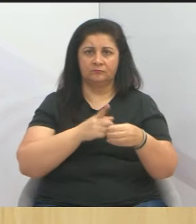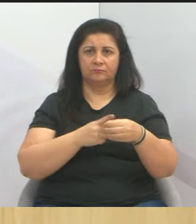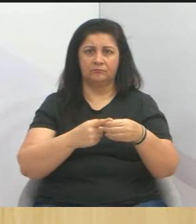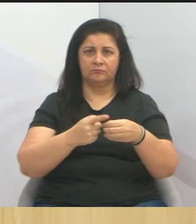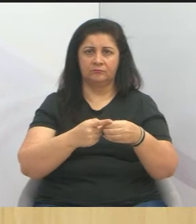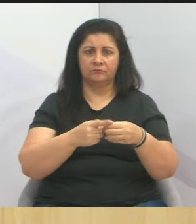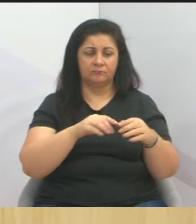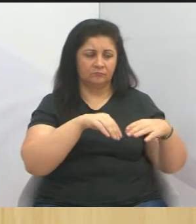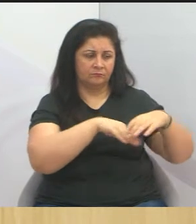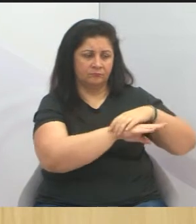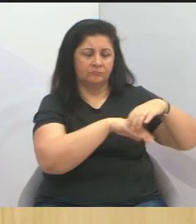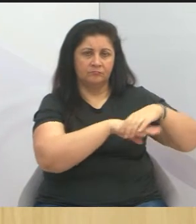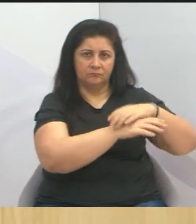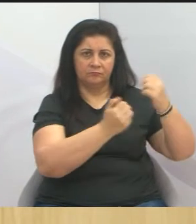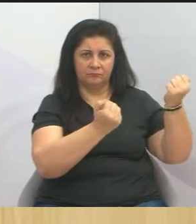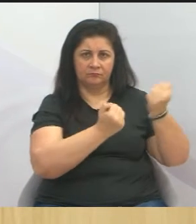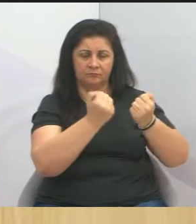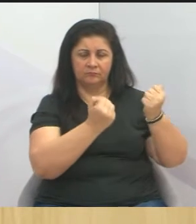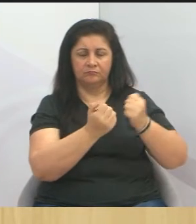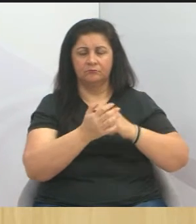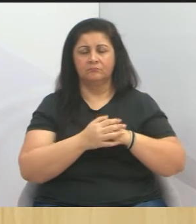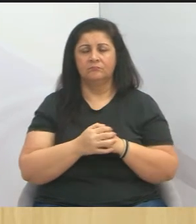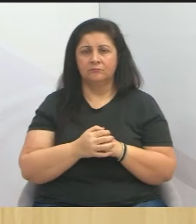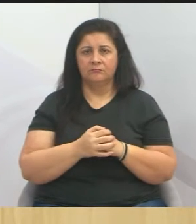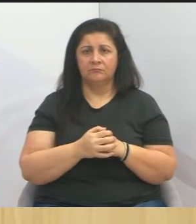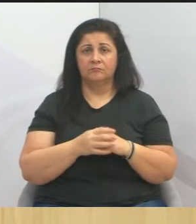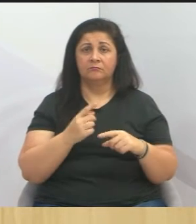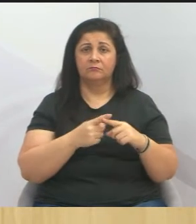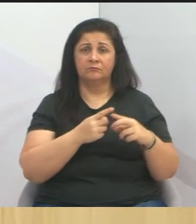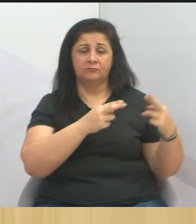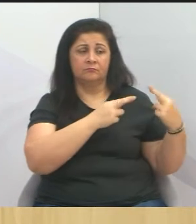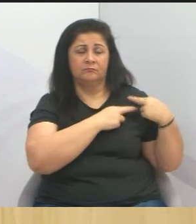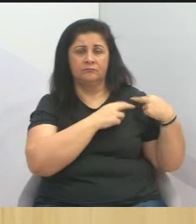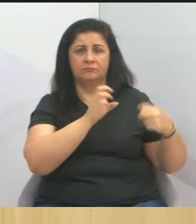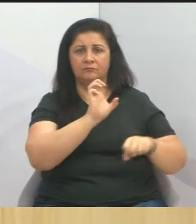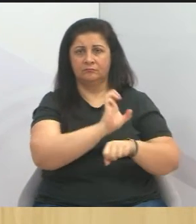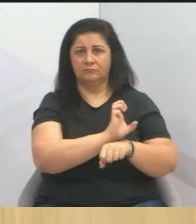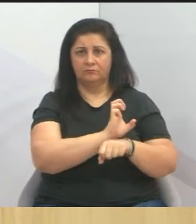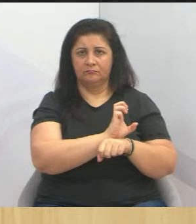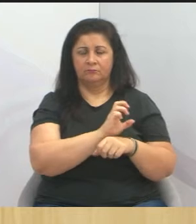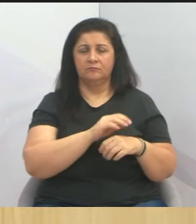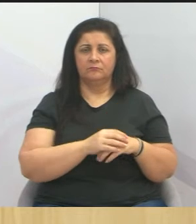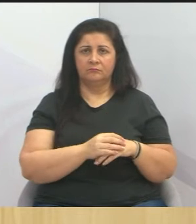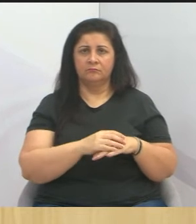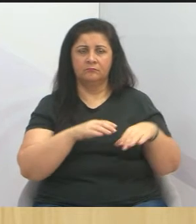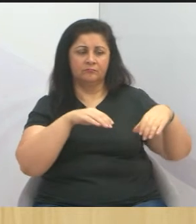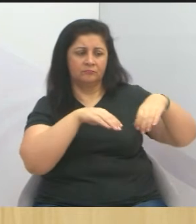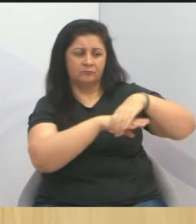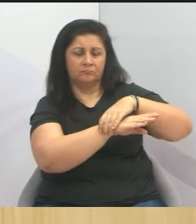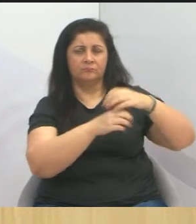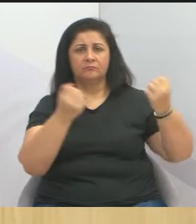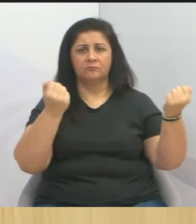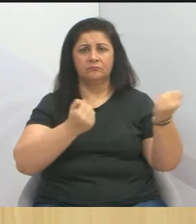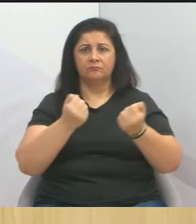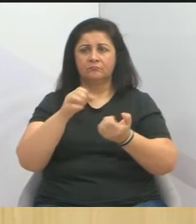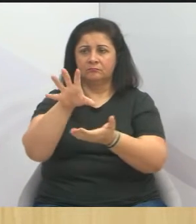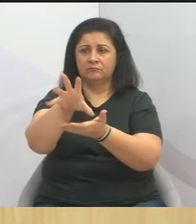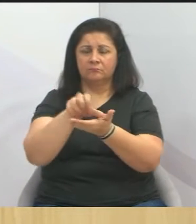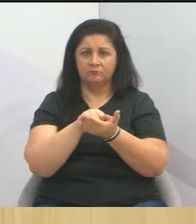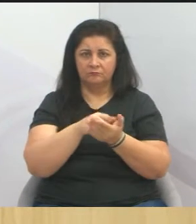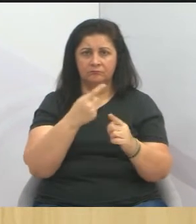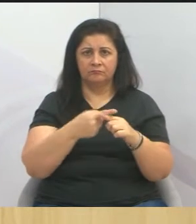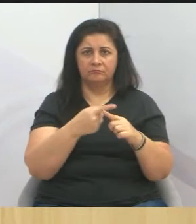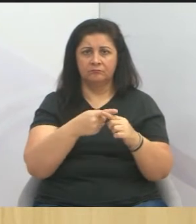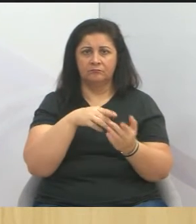recolhimento de veículos além da delegação de competência Estaduais de remoção guarda e de pode veículos removidos por